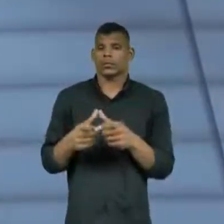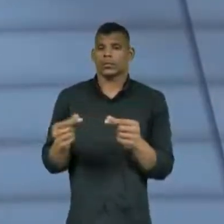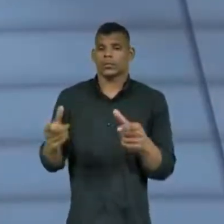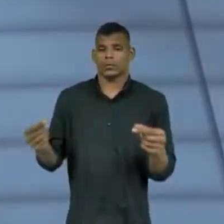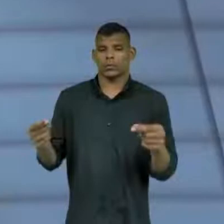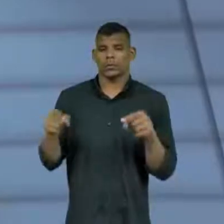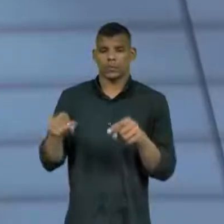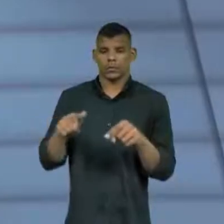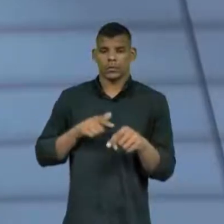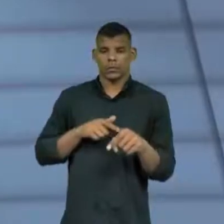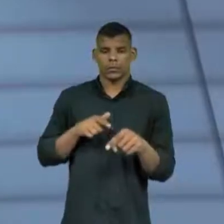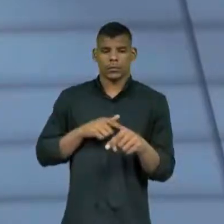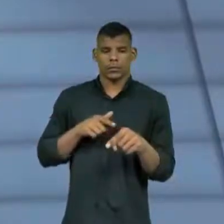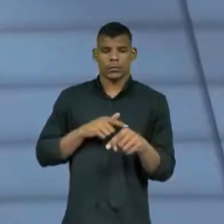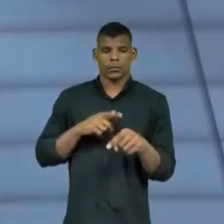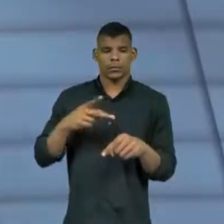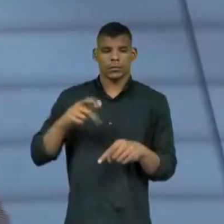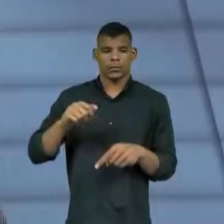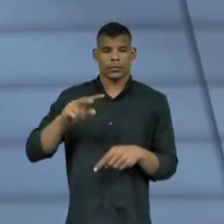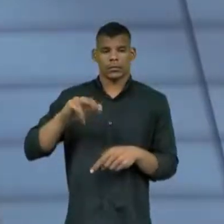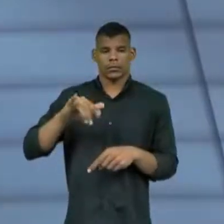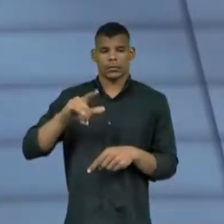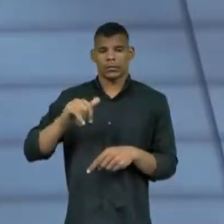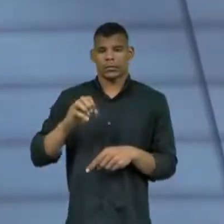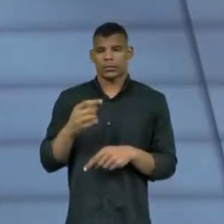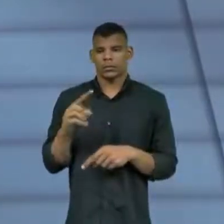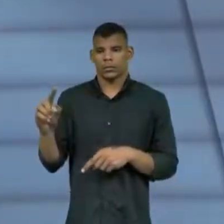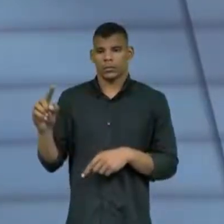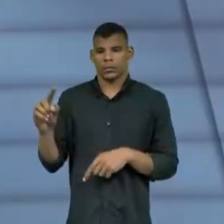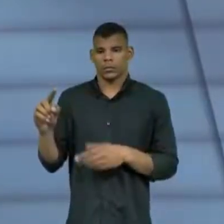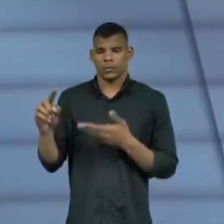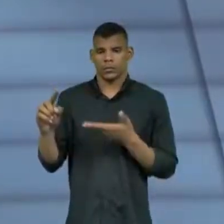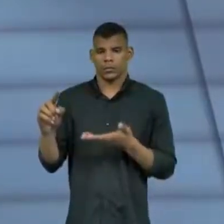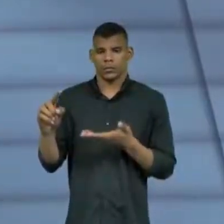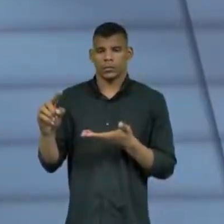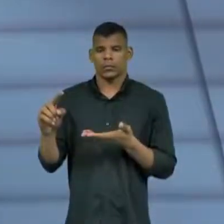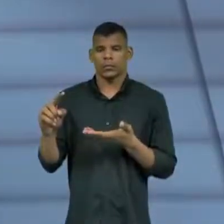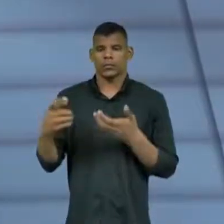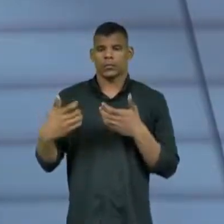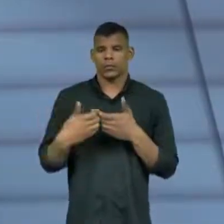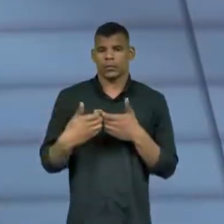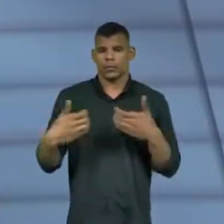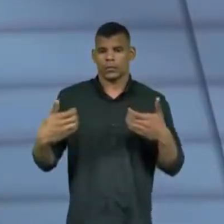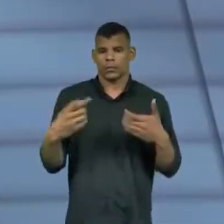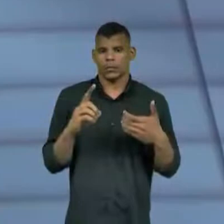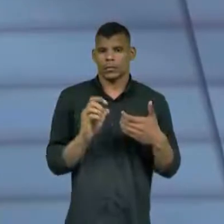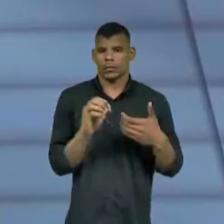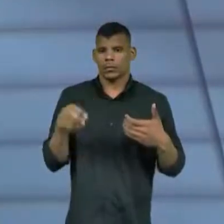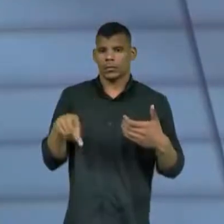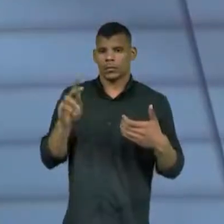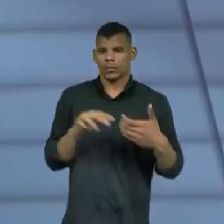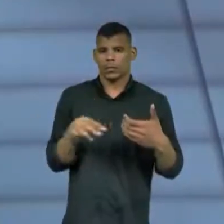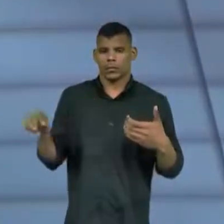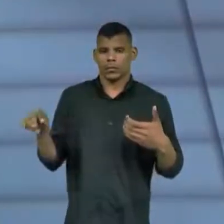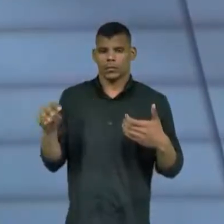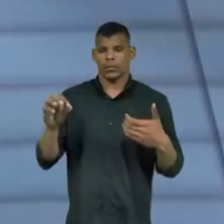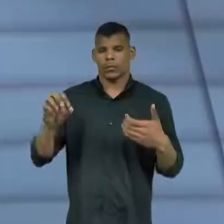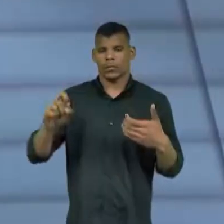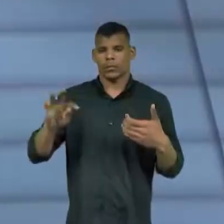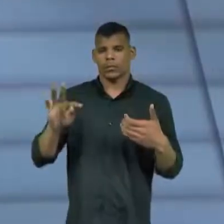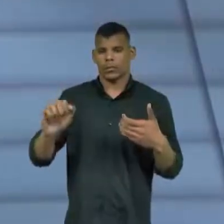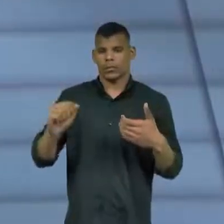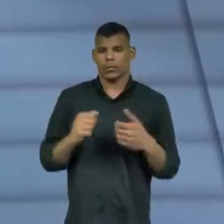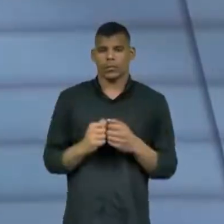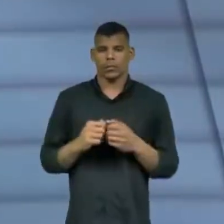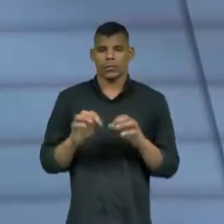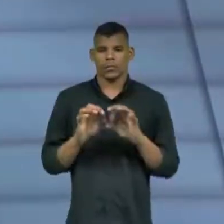um projeto de geração eólica no mar, 5 quilômetros da costa apenas, era um aerogerador que era flutuante